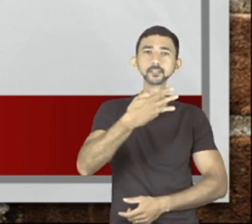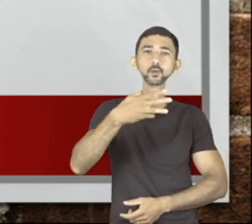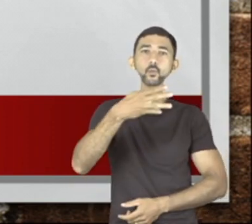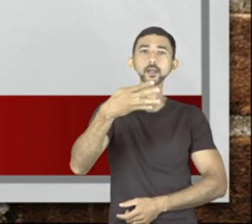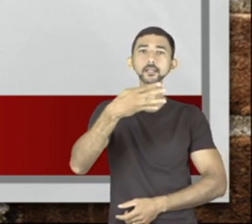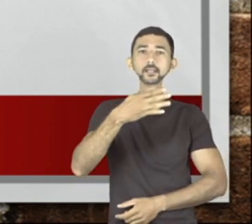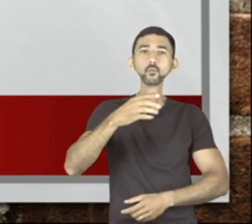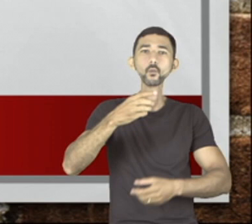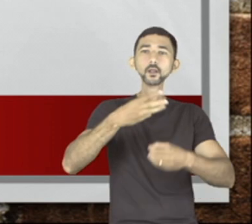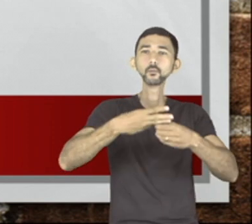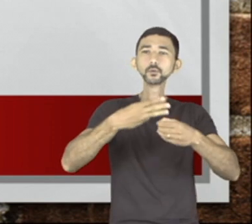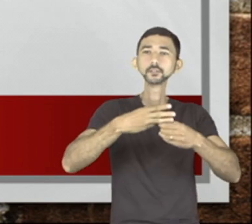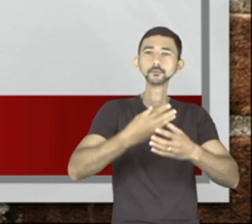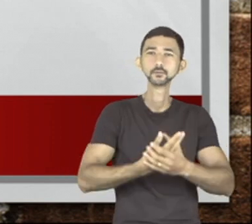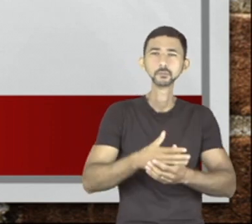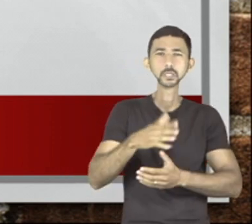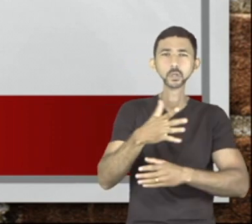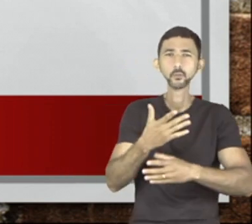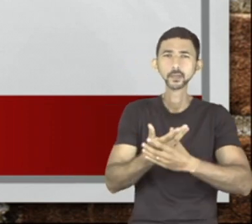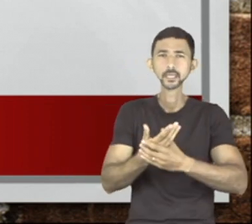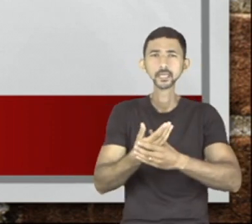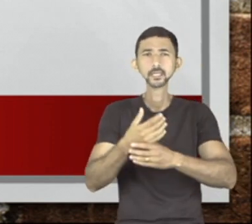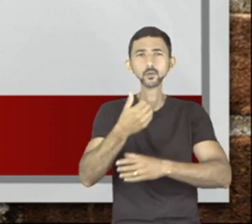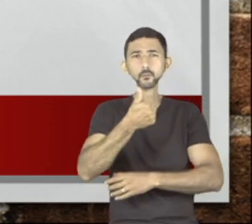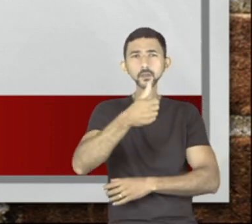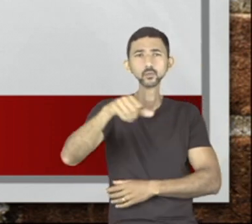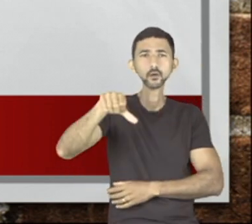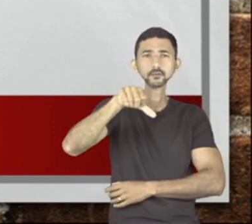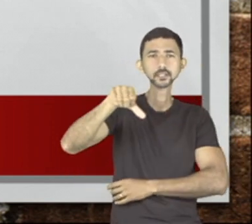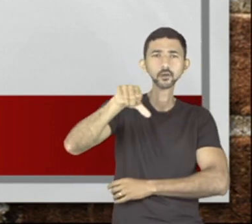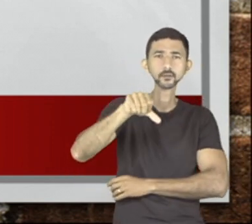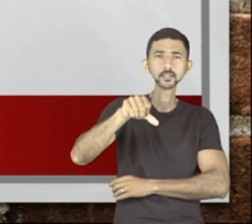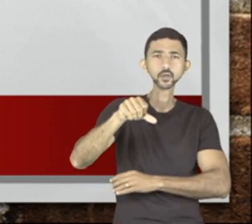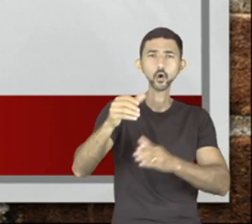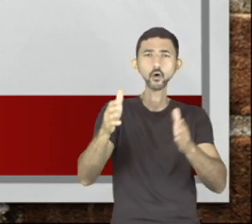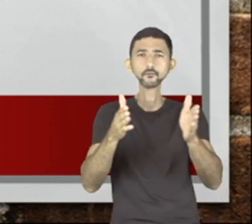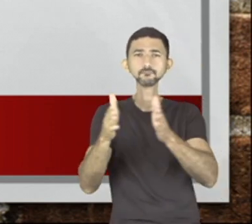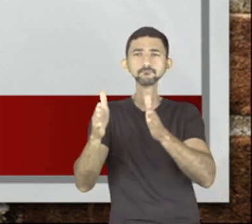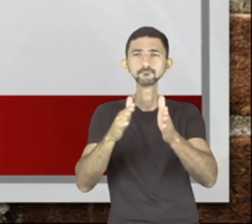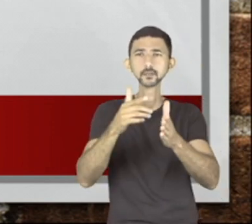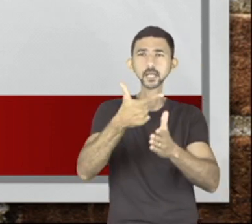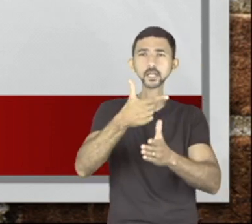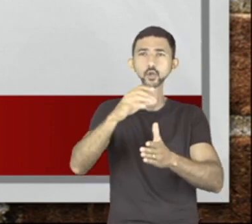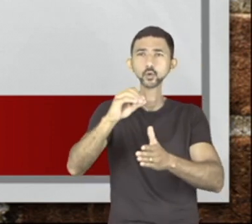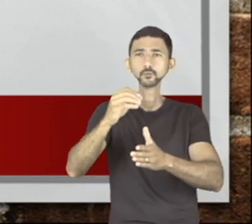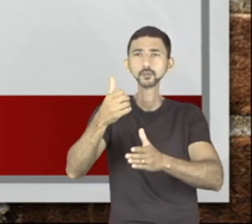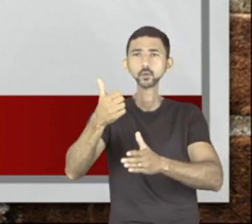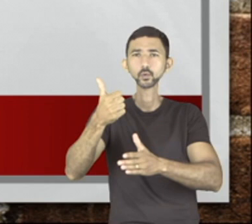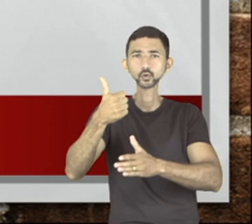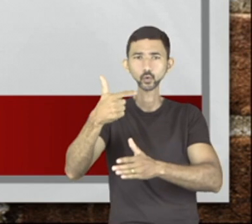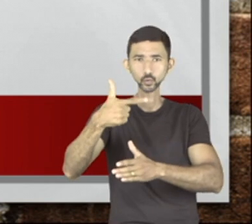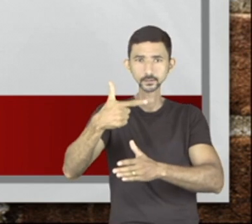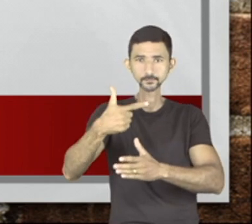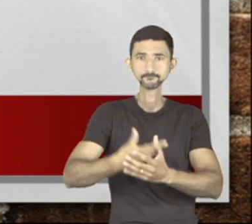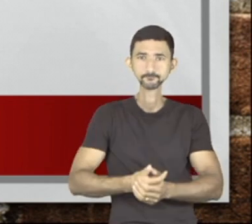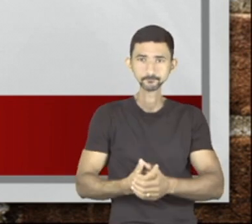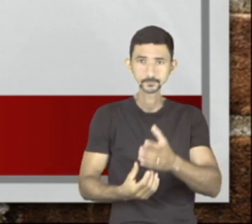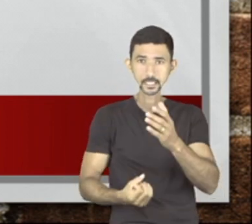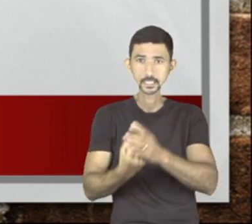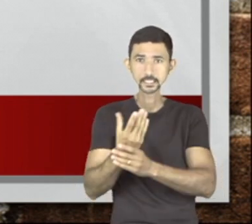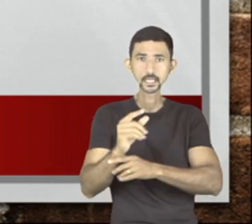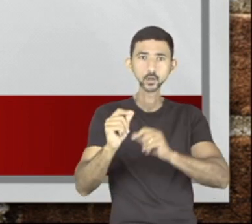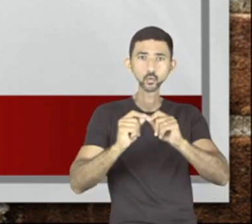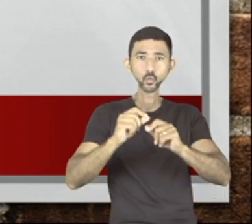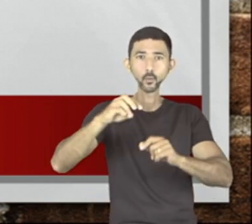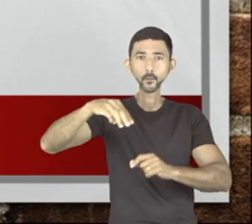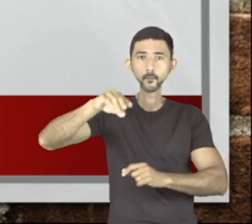última alteração ocorreu entre os anos de 1999 e 2012, com a criação e a instalação do